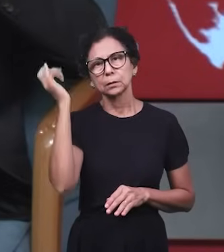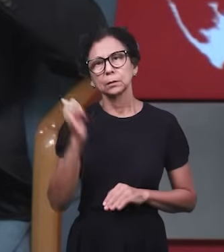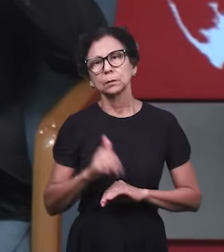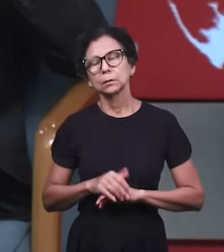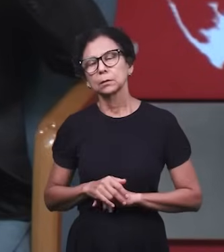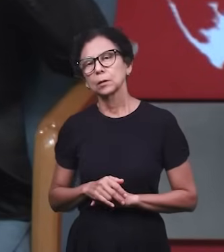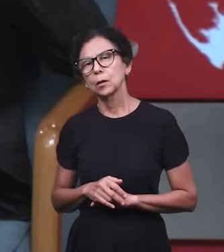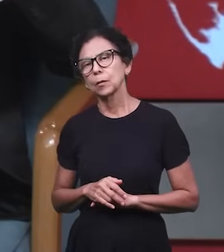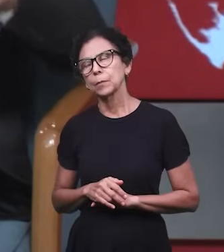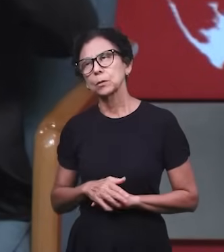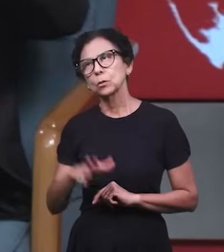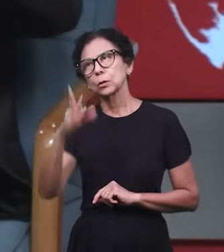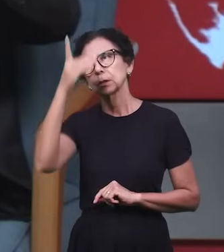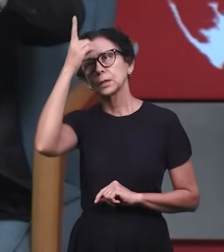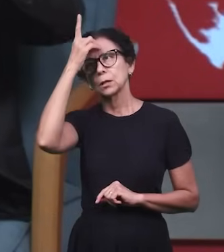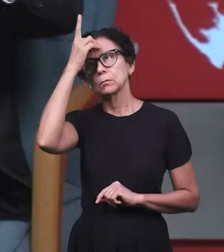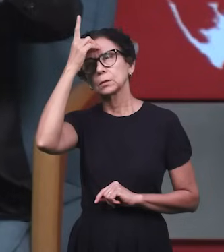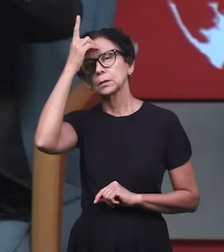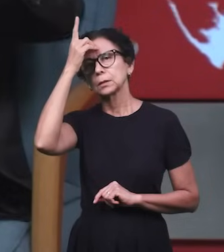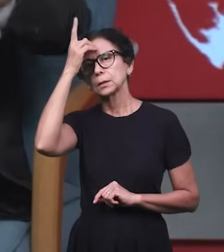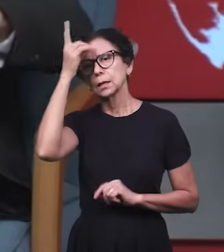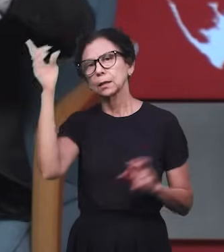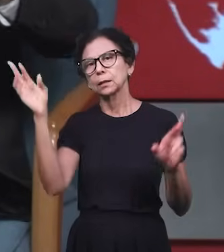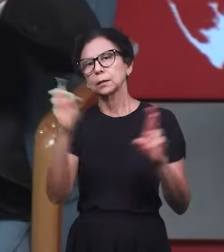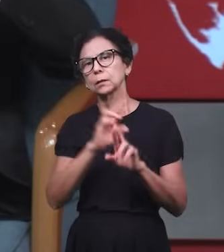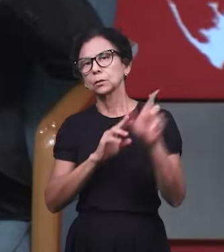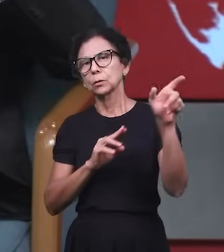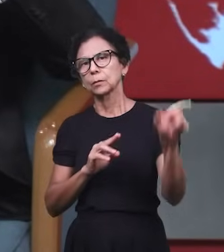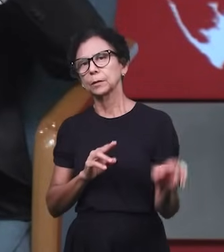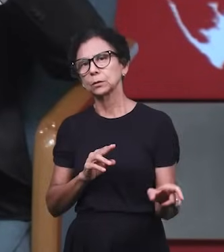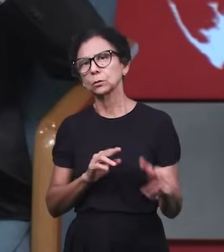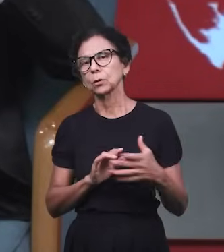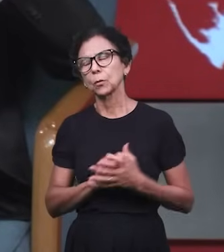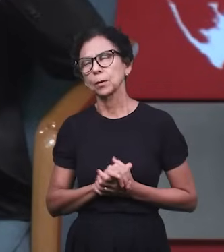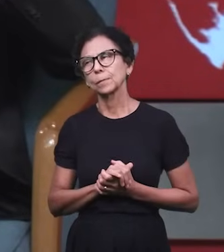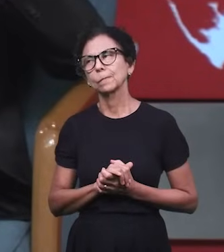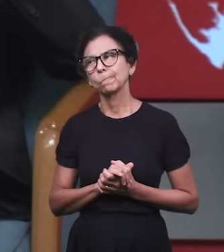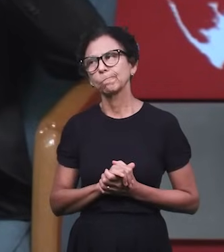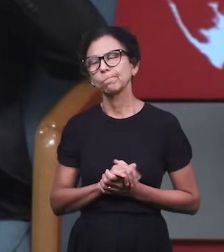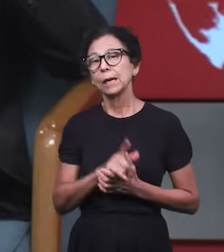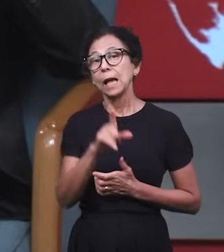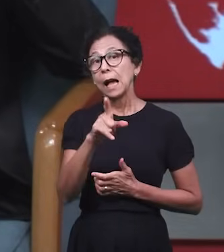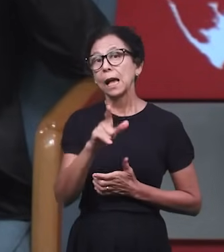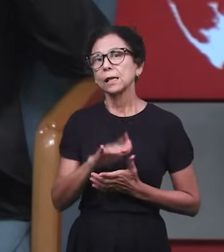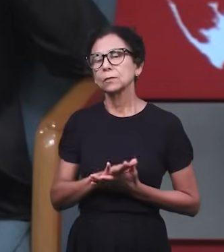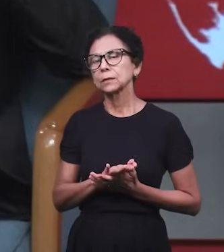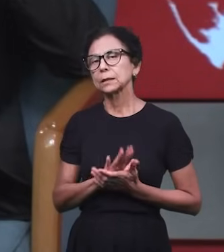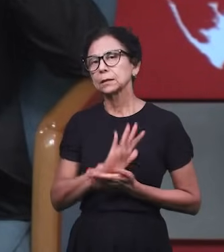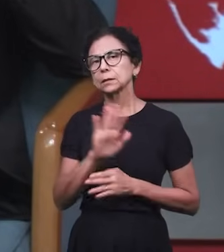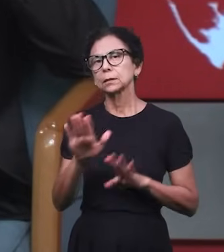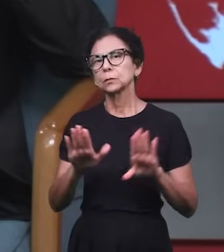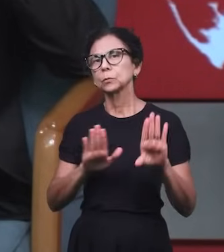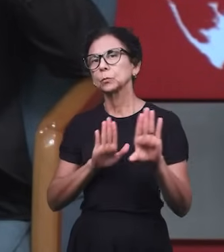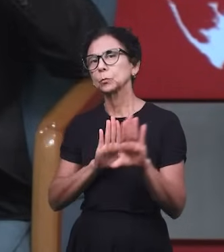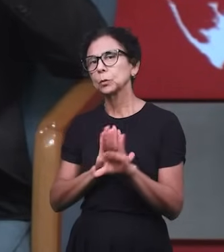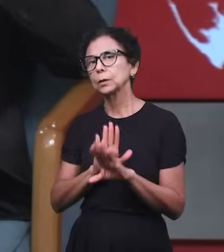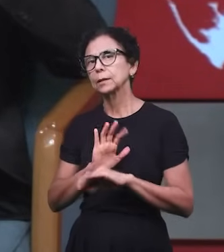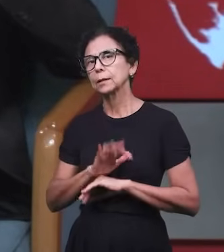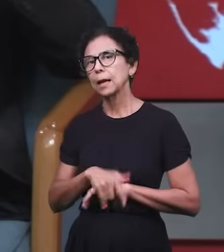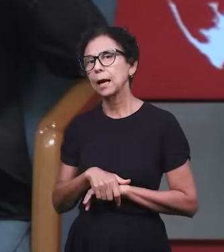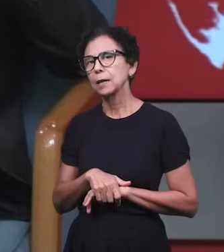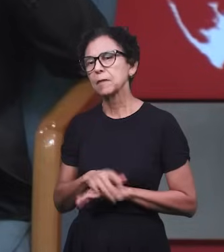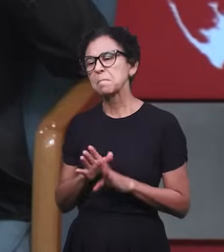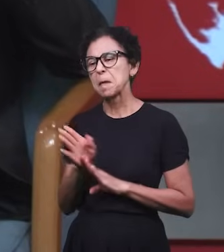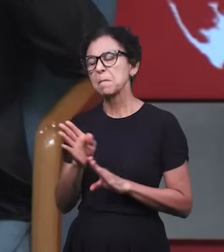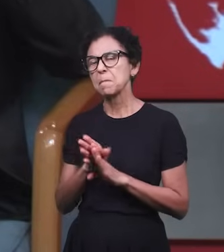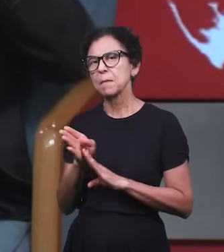lá, usa a exortação, o senhor revelou isso a seu respeito. Não, não é isso. Não é dessa forma. Não é você que vai